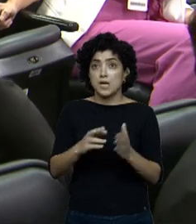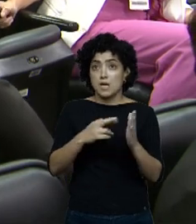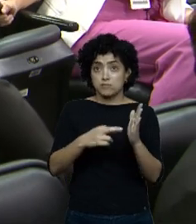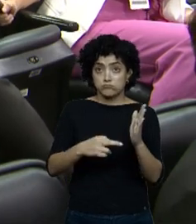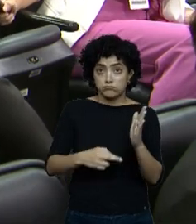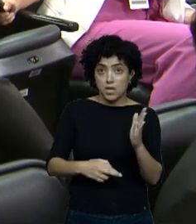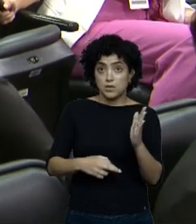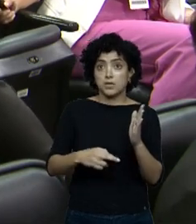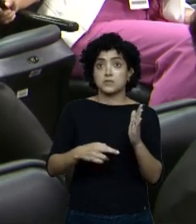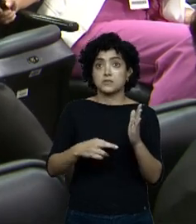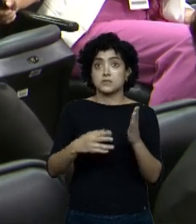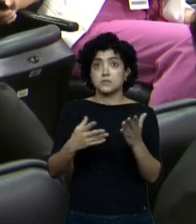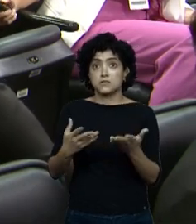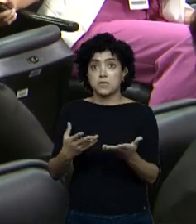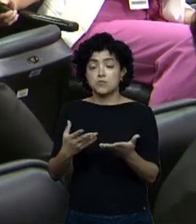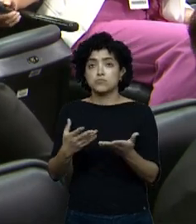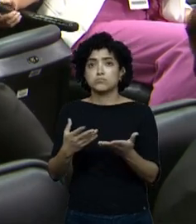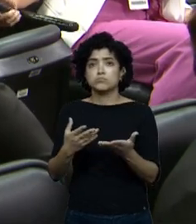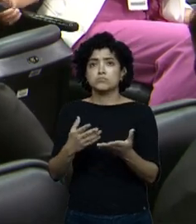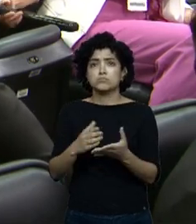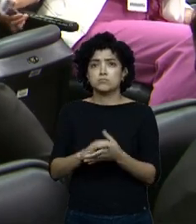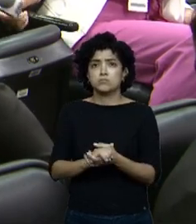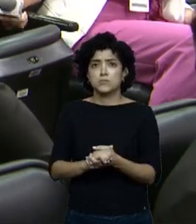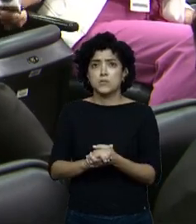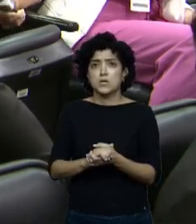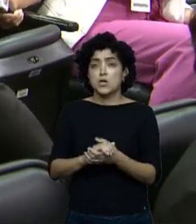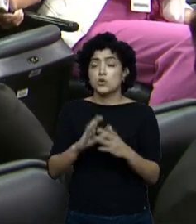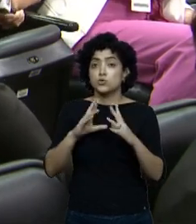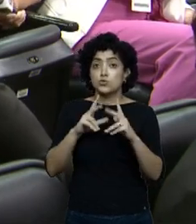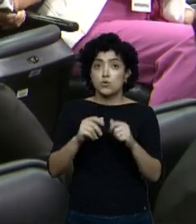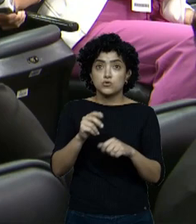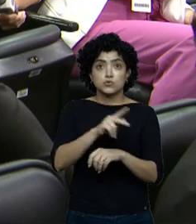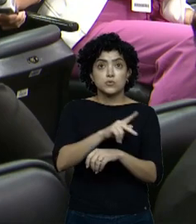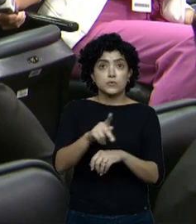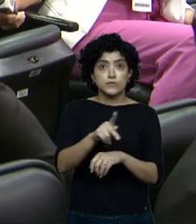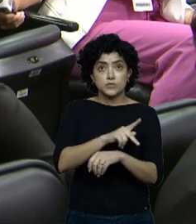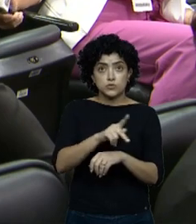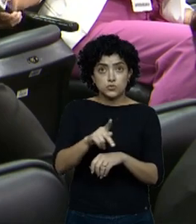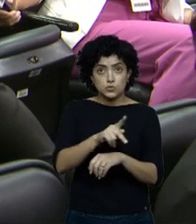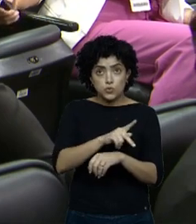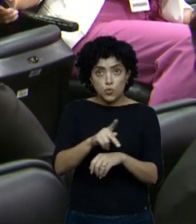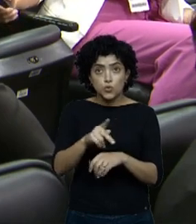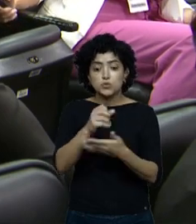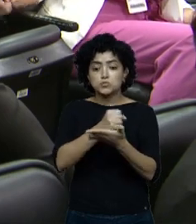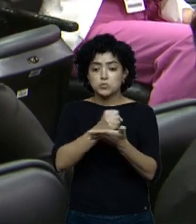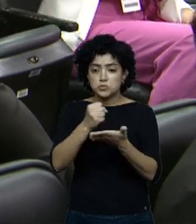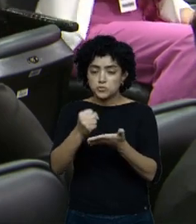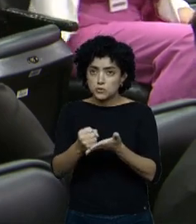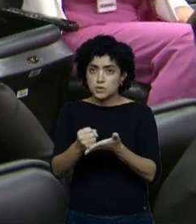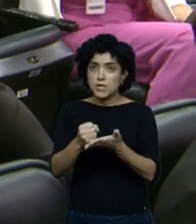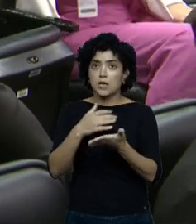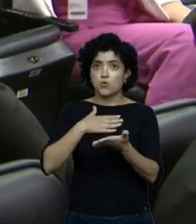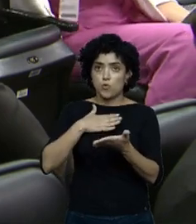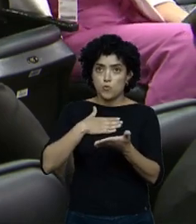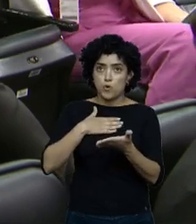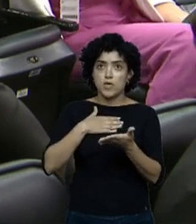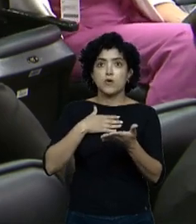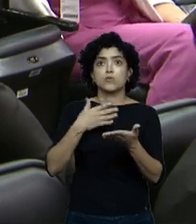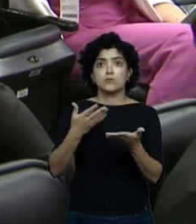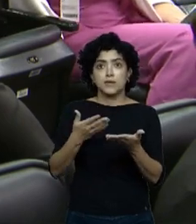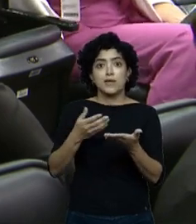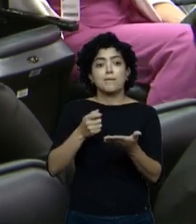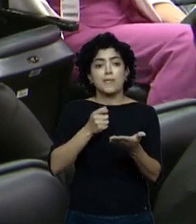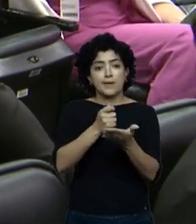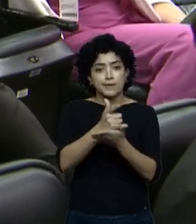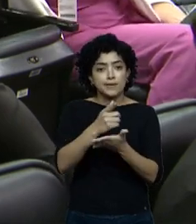alguém conhece alguém que teve o recurso aceito porque todos os professores e protocolado recurso como eu que gastei com advogado para fazer